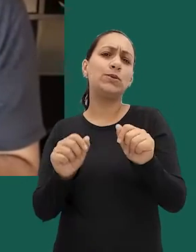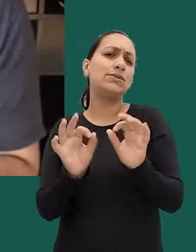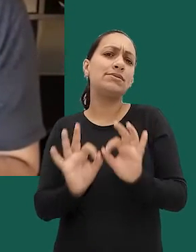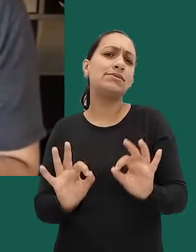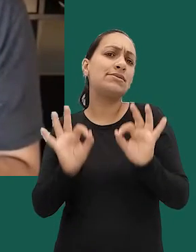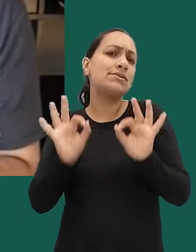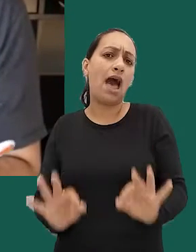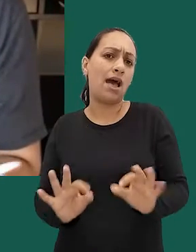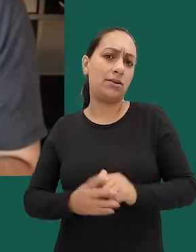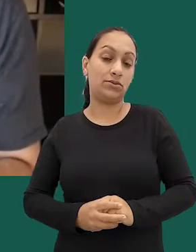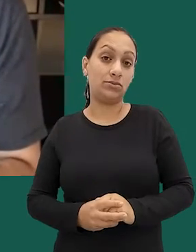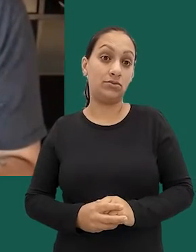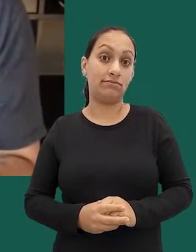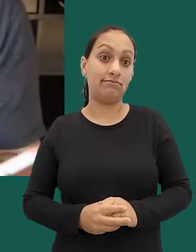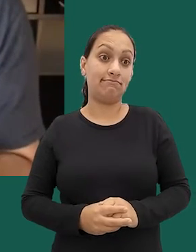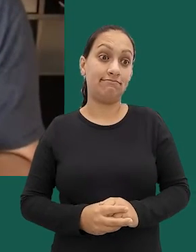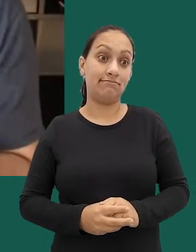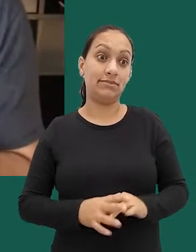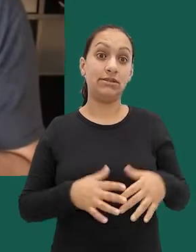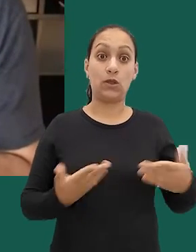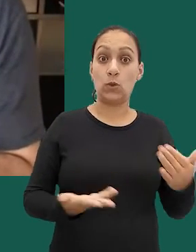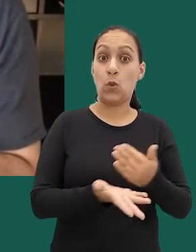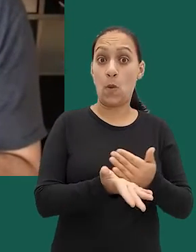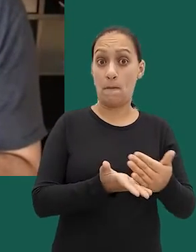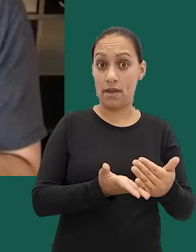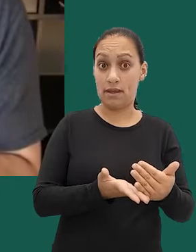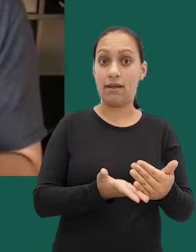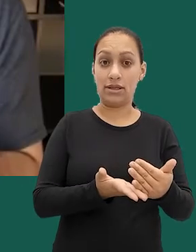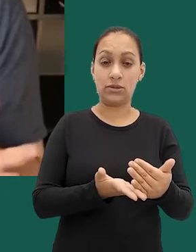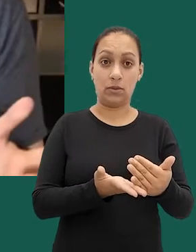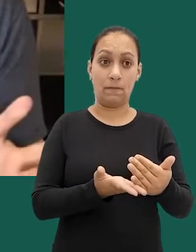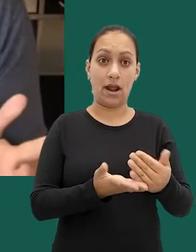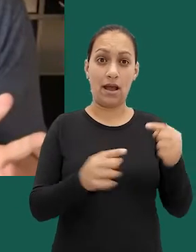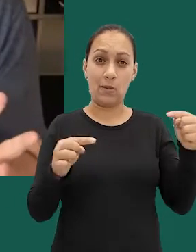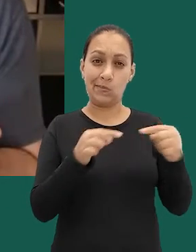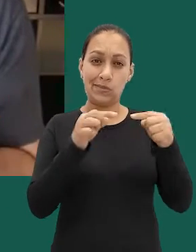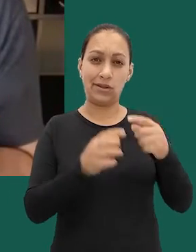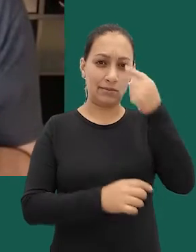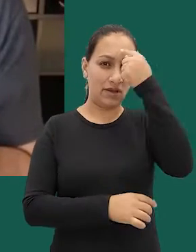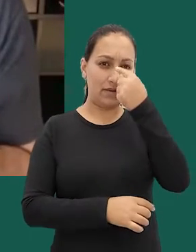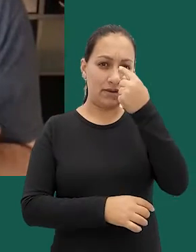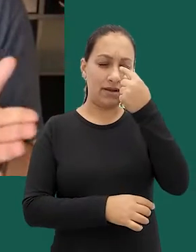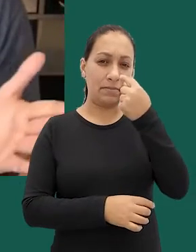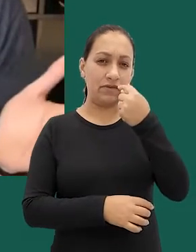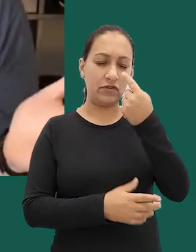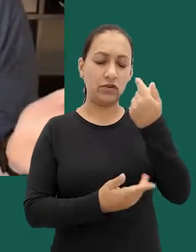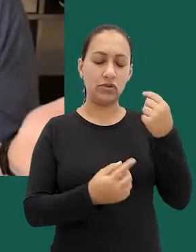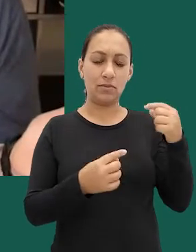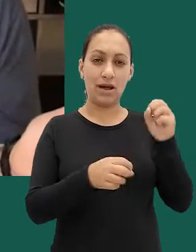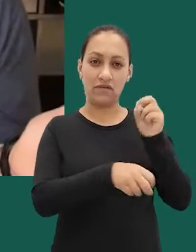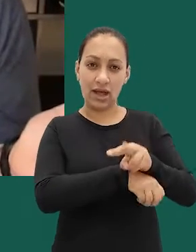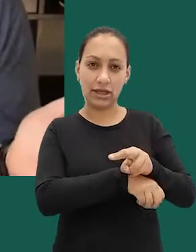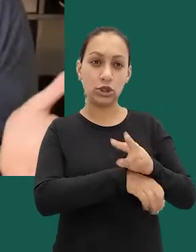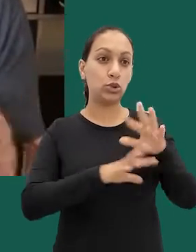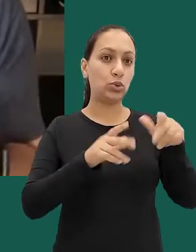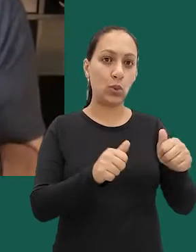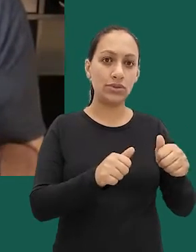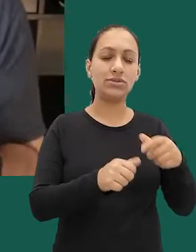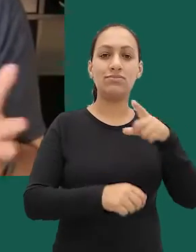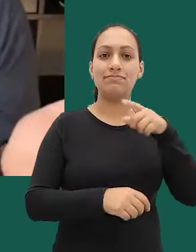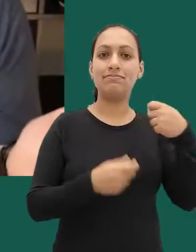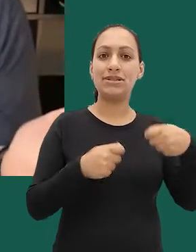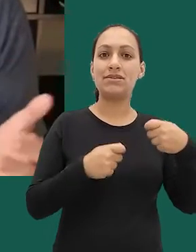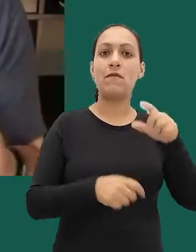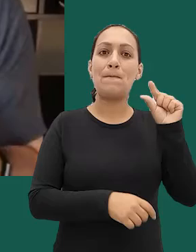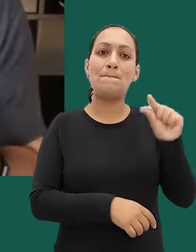coisas que demorou muito no começo para aplicar para uma vaga era, todas as vagas tinham mínimo de 4